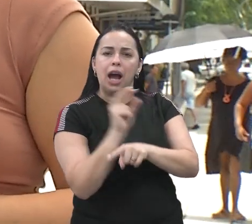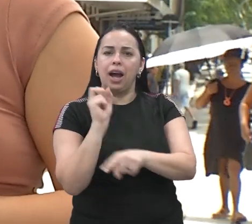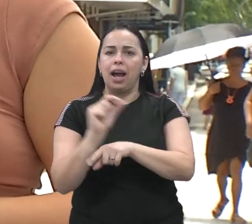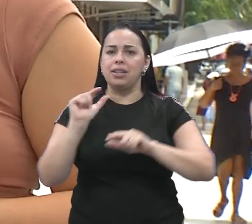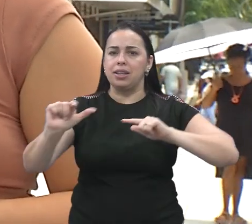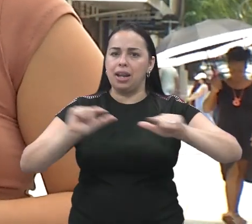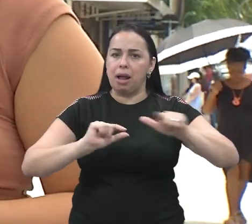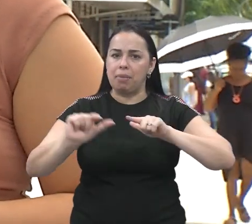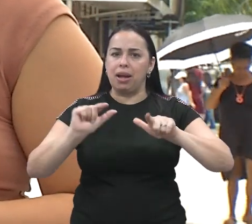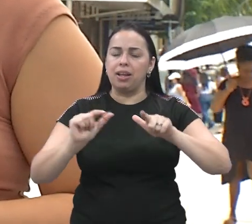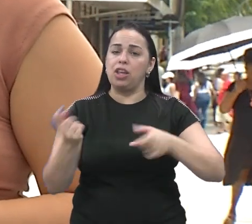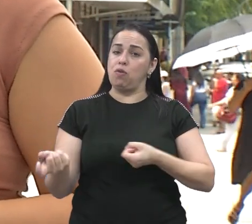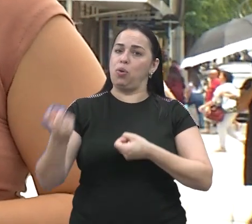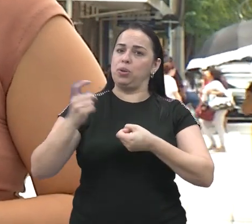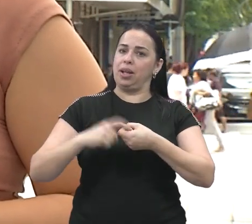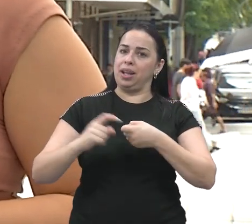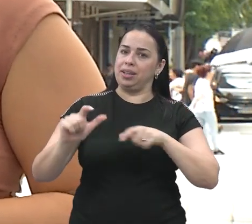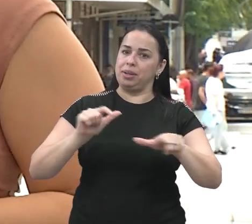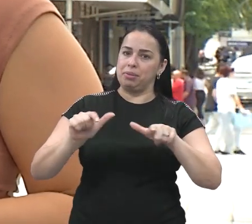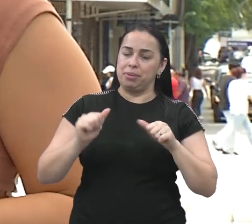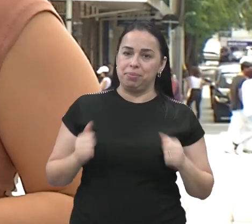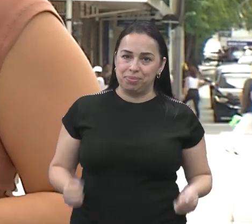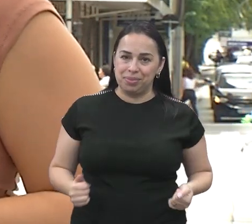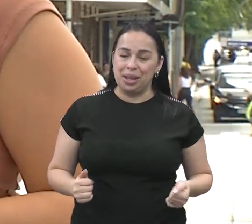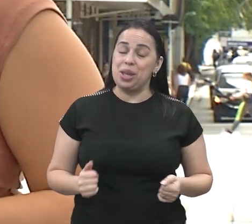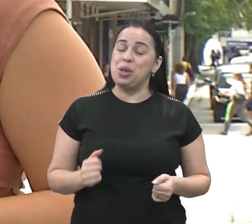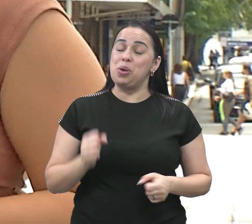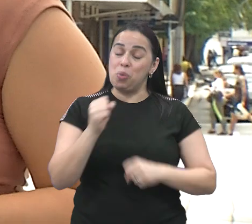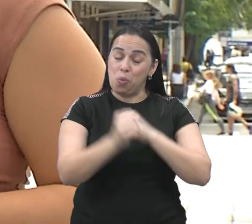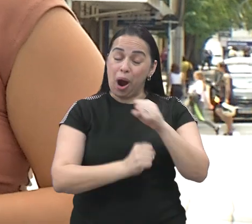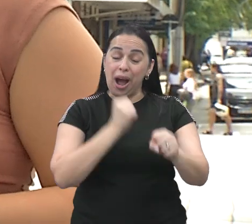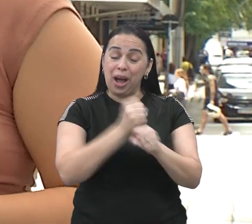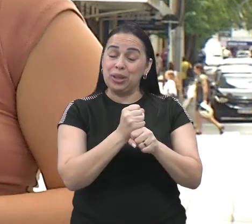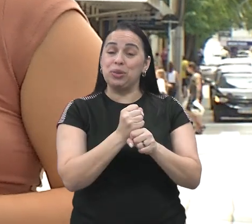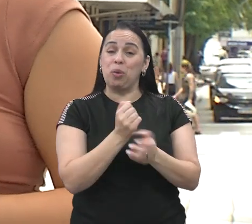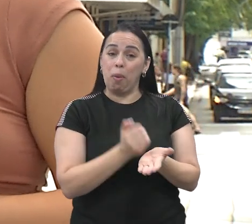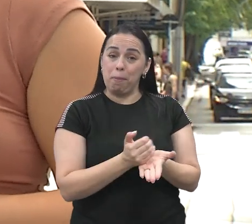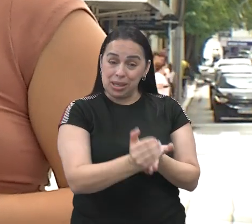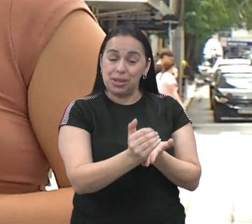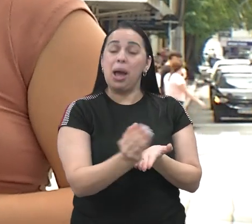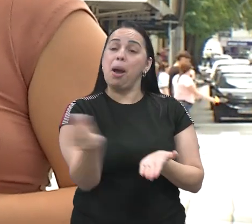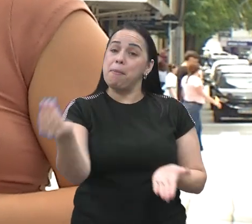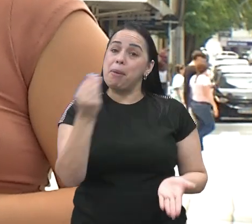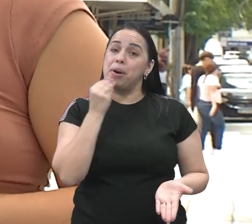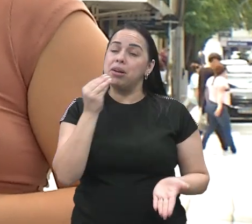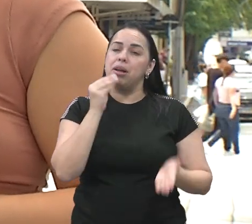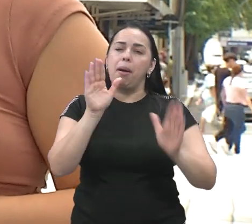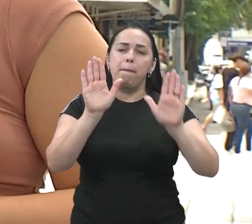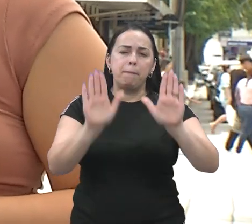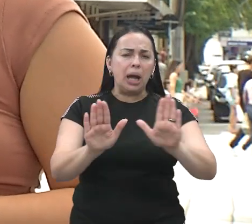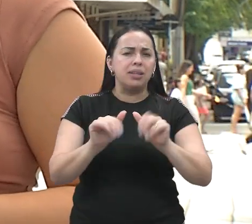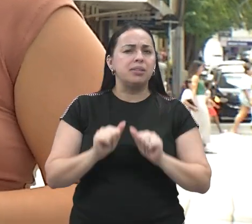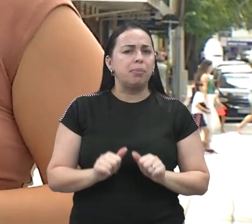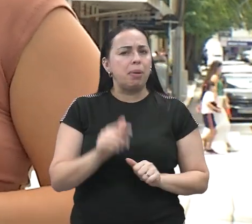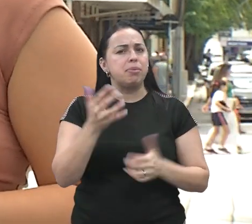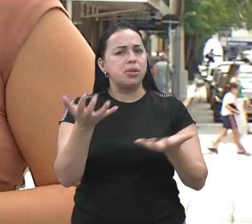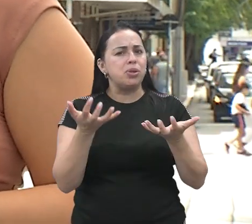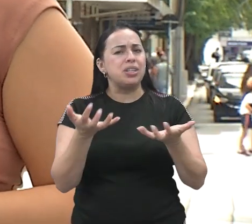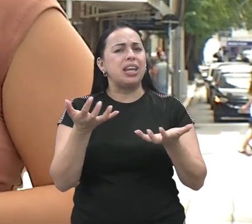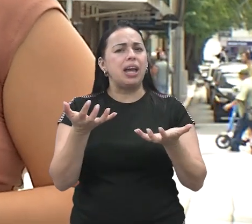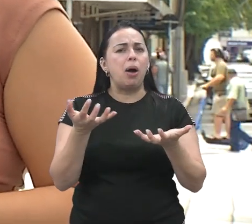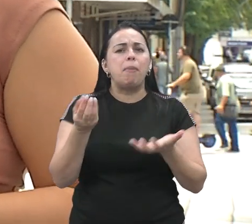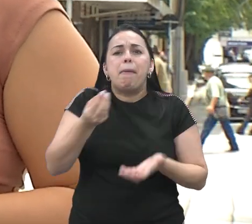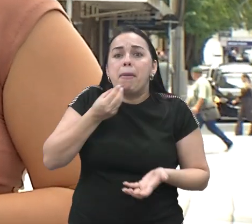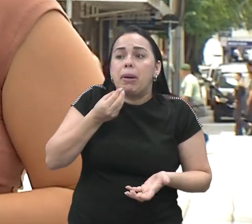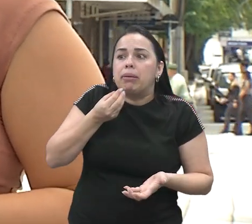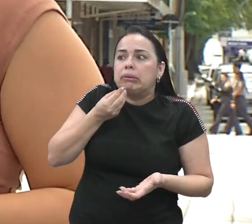tão sonhada vaga de emprego e se recolocar no mercado de trabalho. E o início do ano é um ótimo momento para isso. Mas para